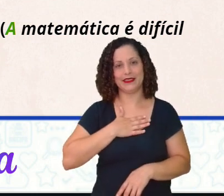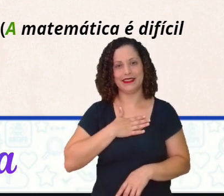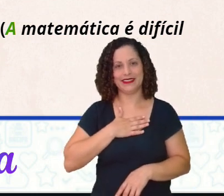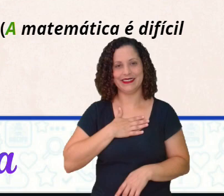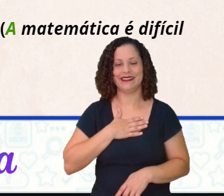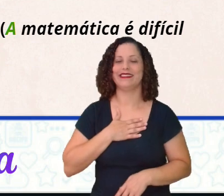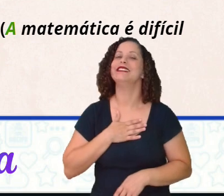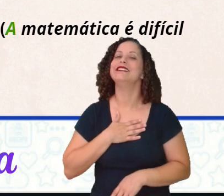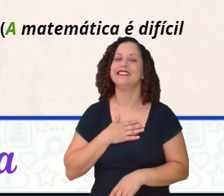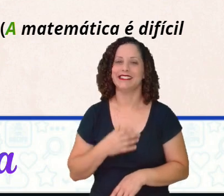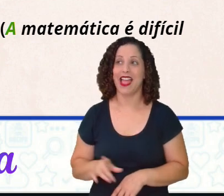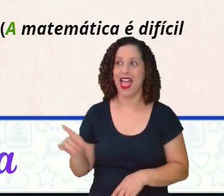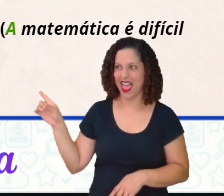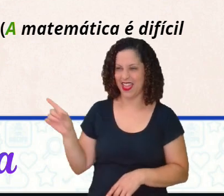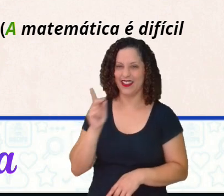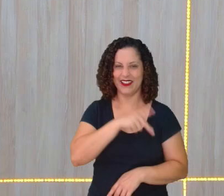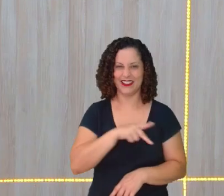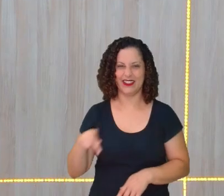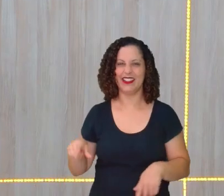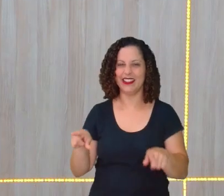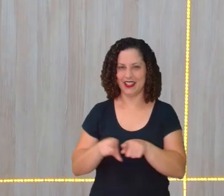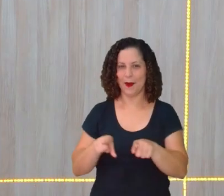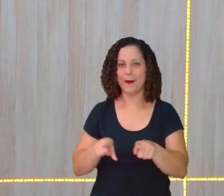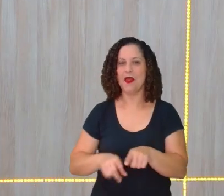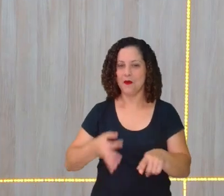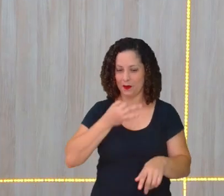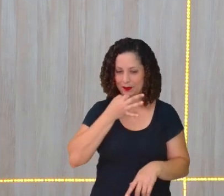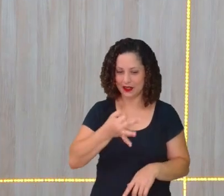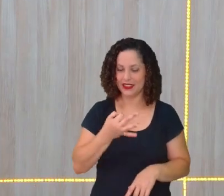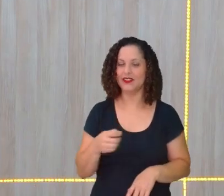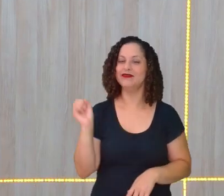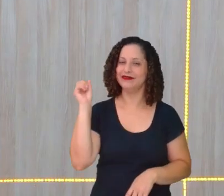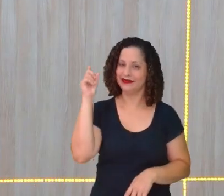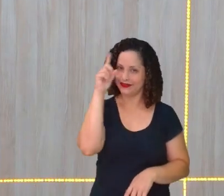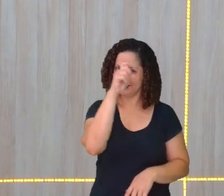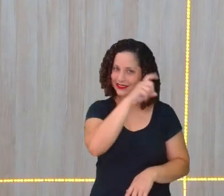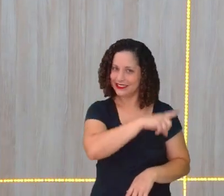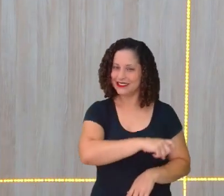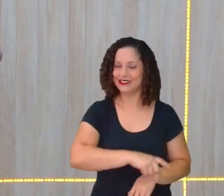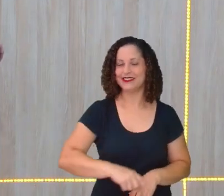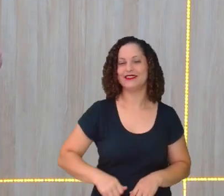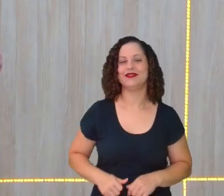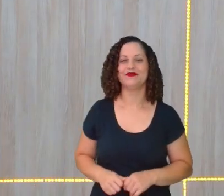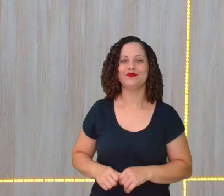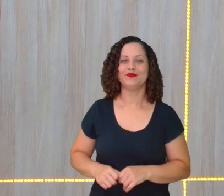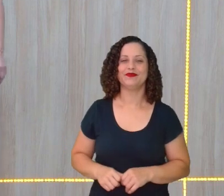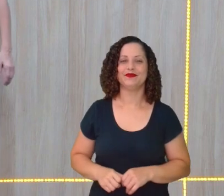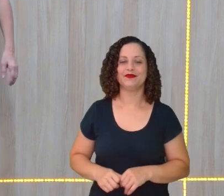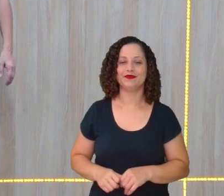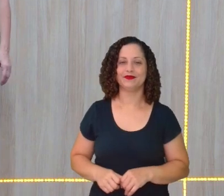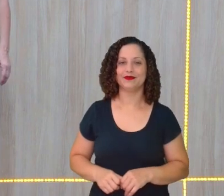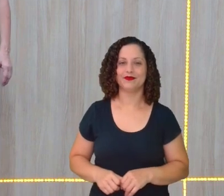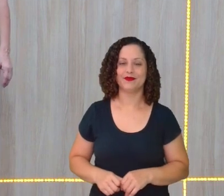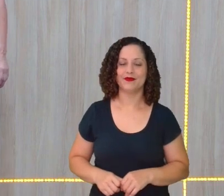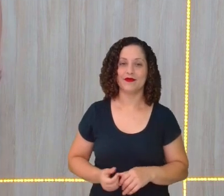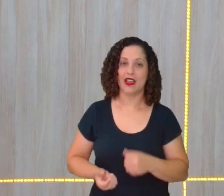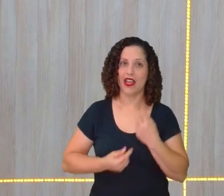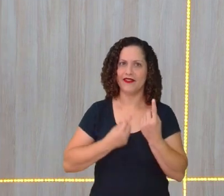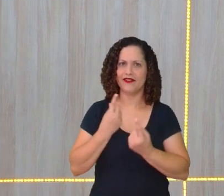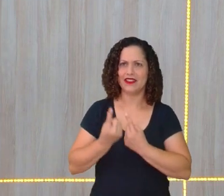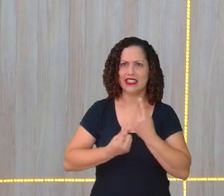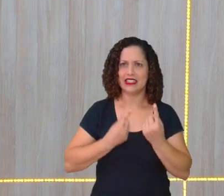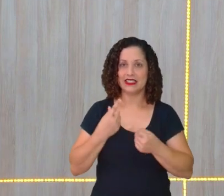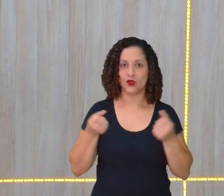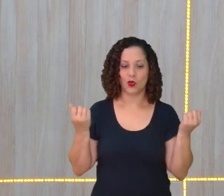too. Para você também, professora. Yeah. Olha, às vezes é um karma